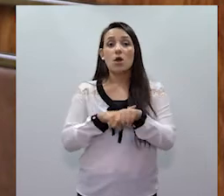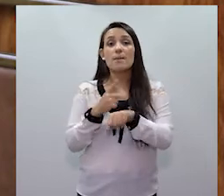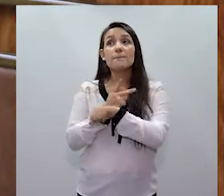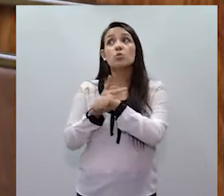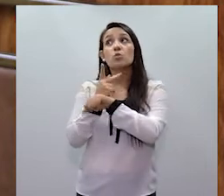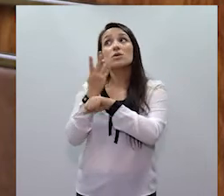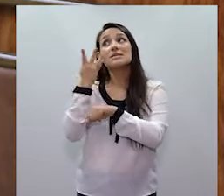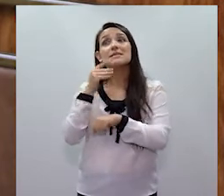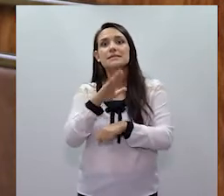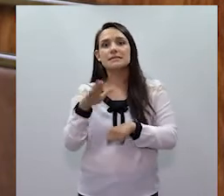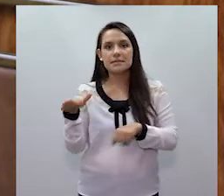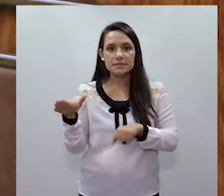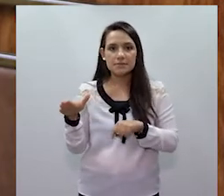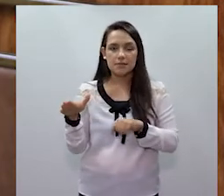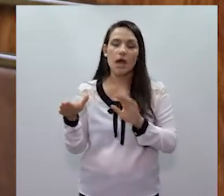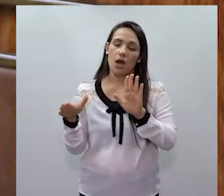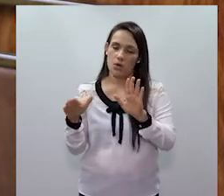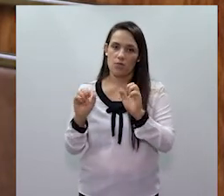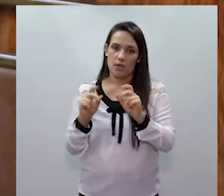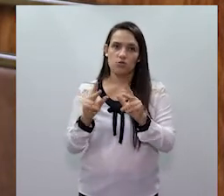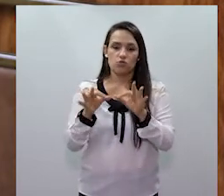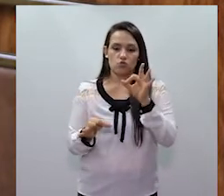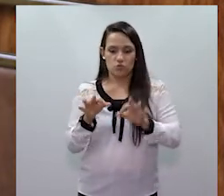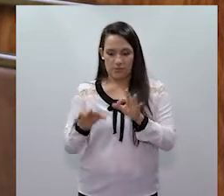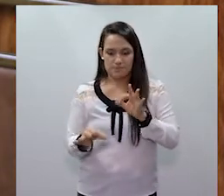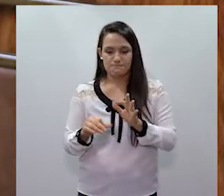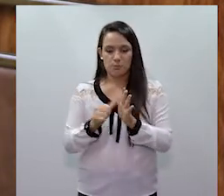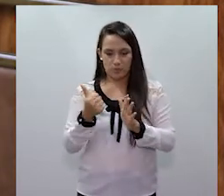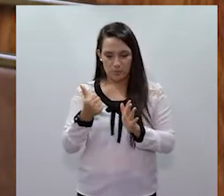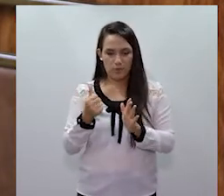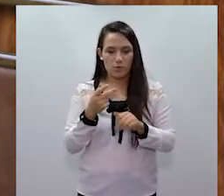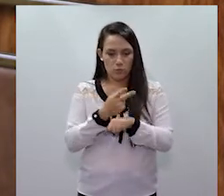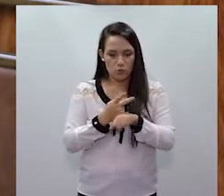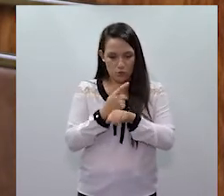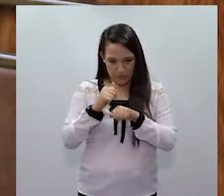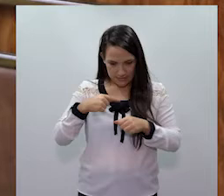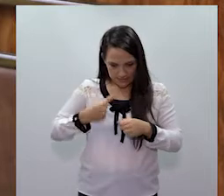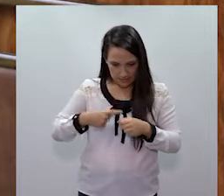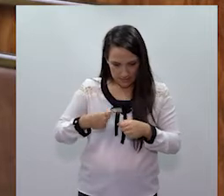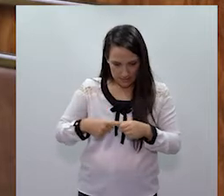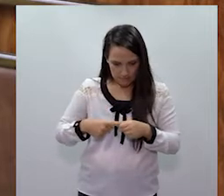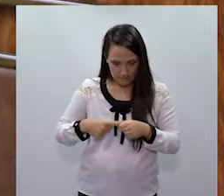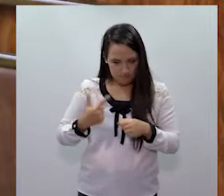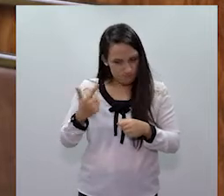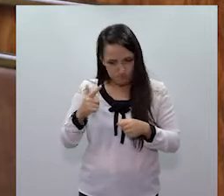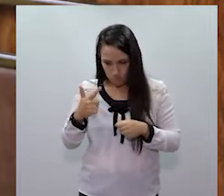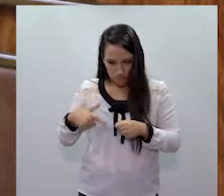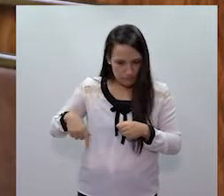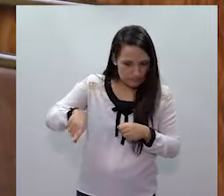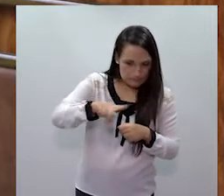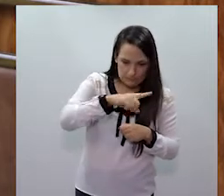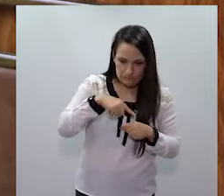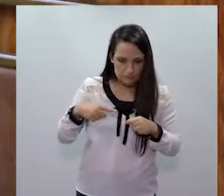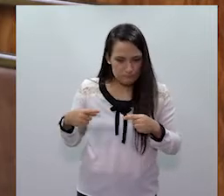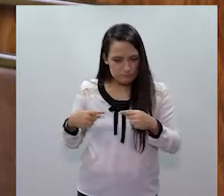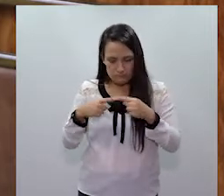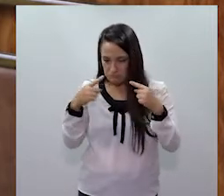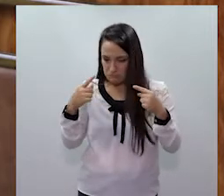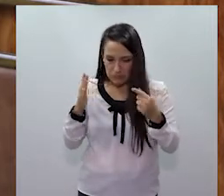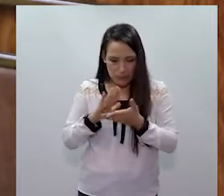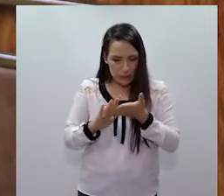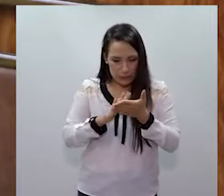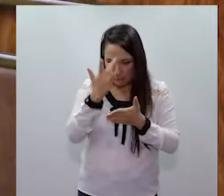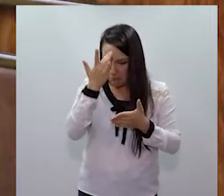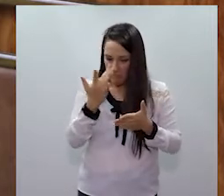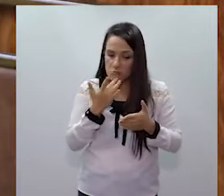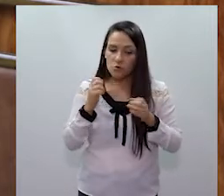cidade. Se não encontrou ninguém naquela cidade, então ele expande a busca para o estado de Mato Grosso do Sul.